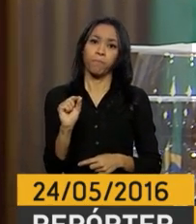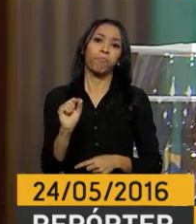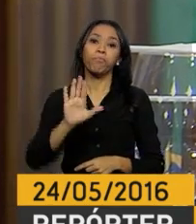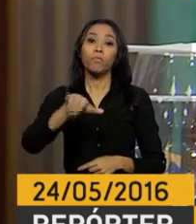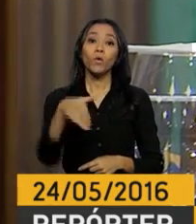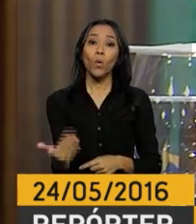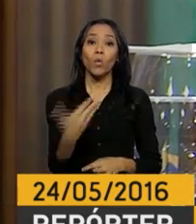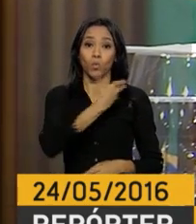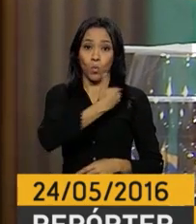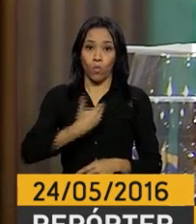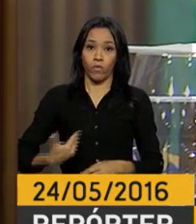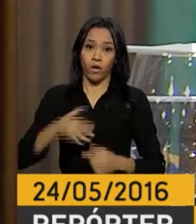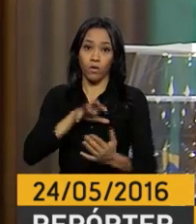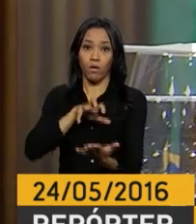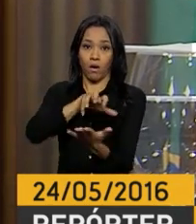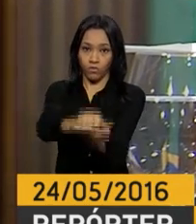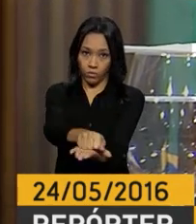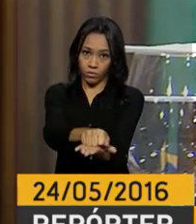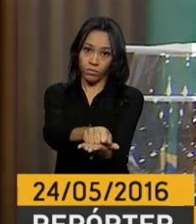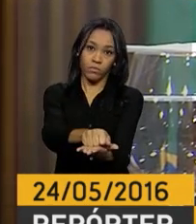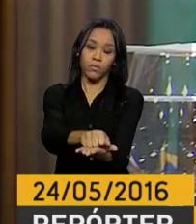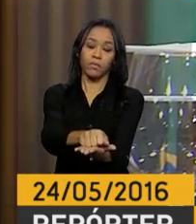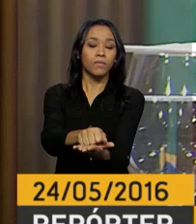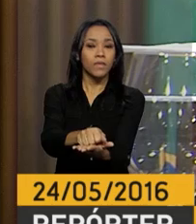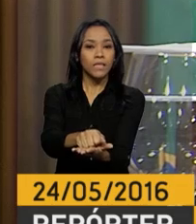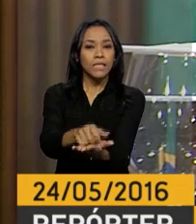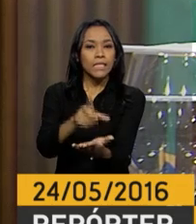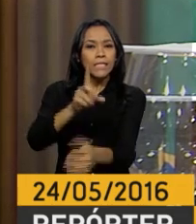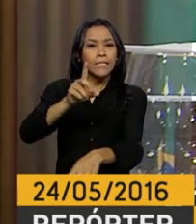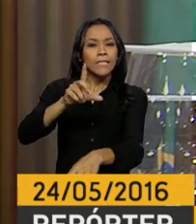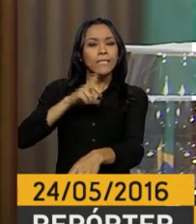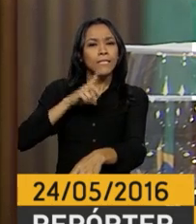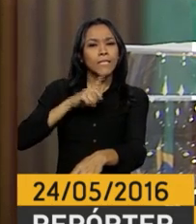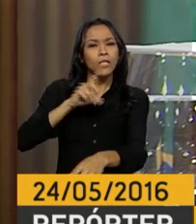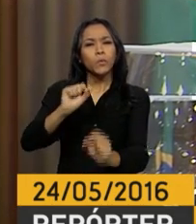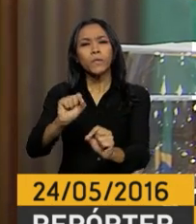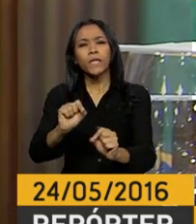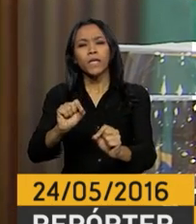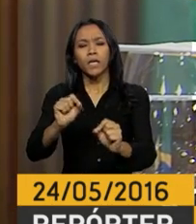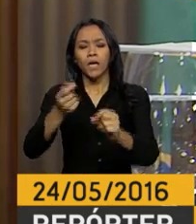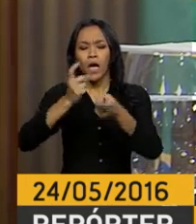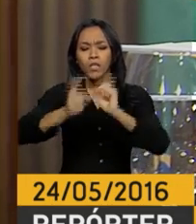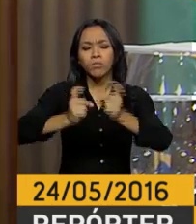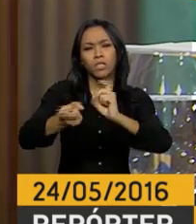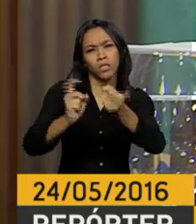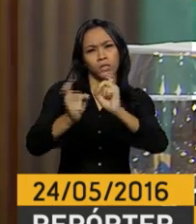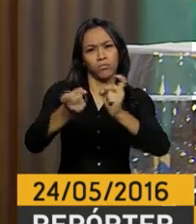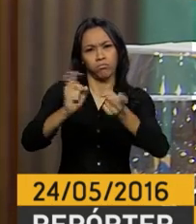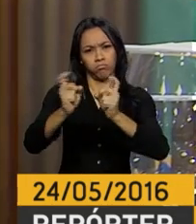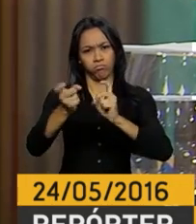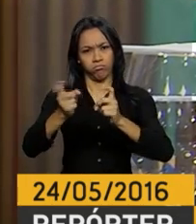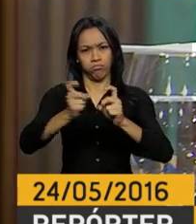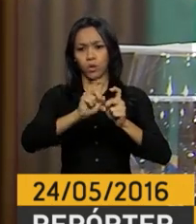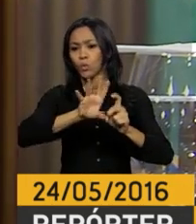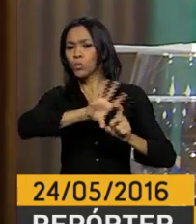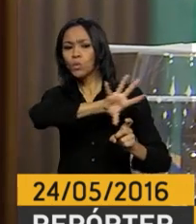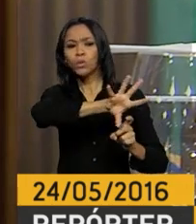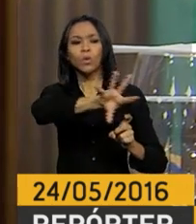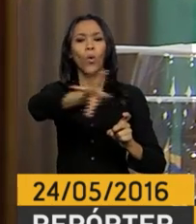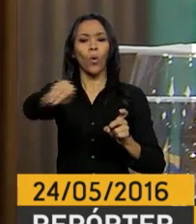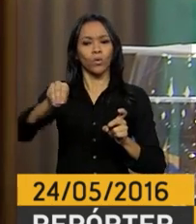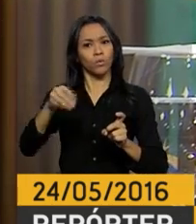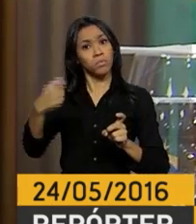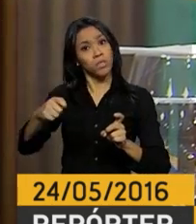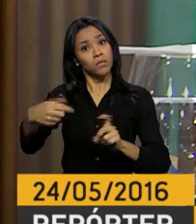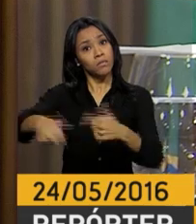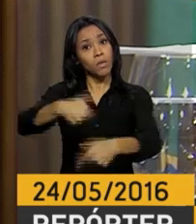um governo assume, você tem um momento político-administrativo, em que todos, sem exceção,